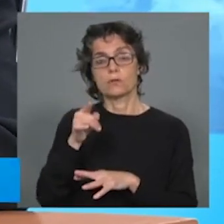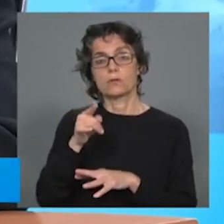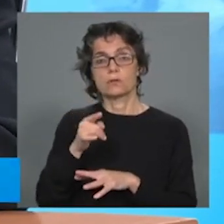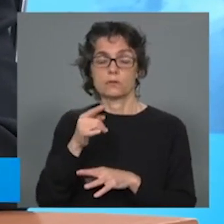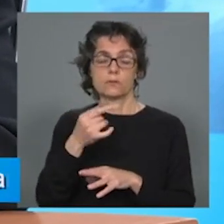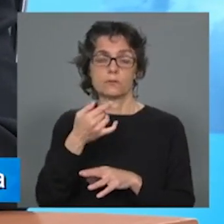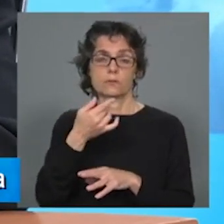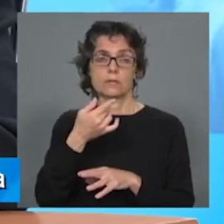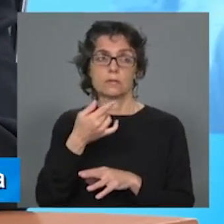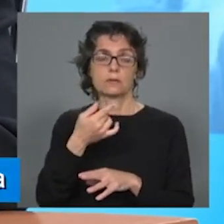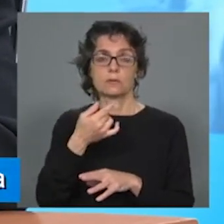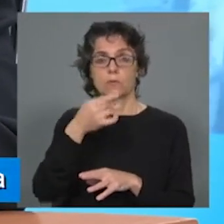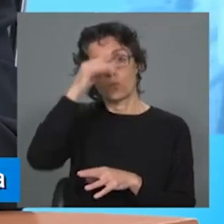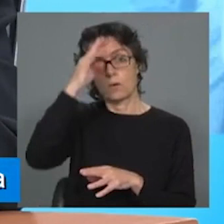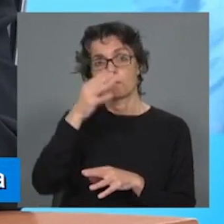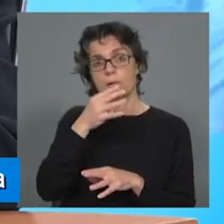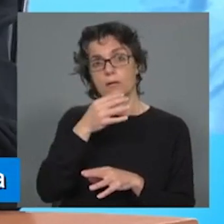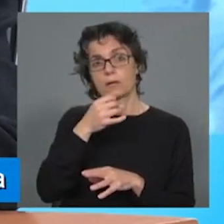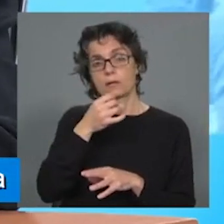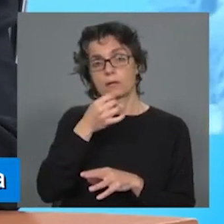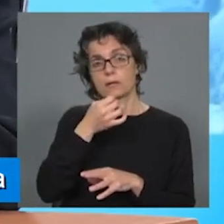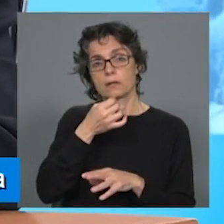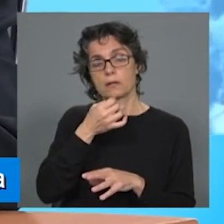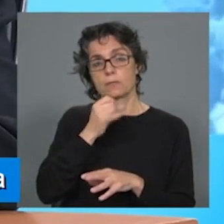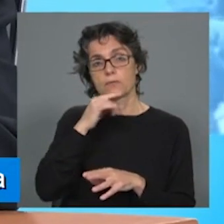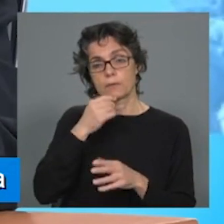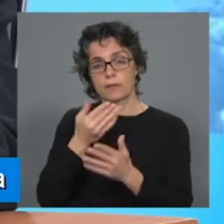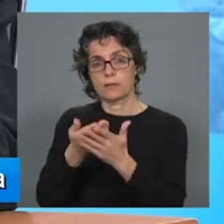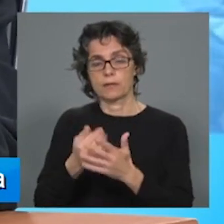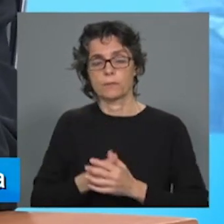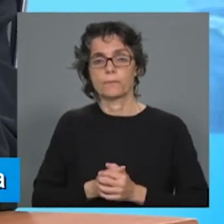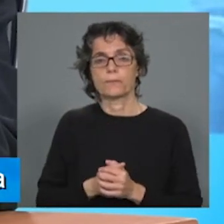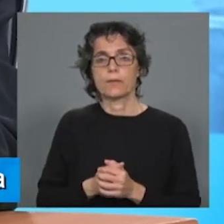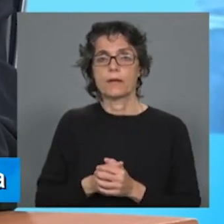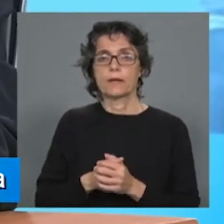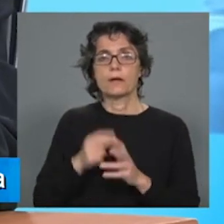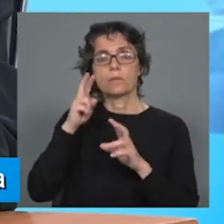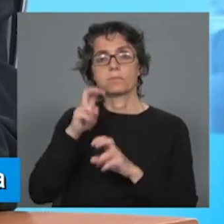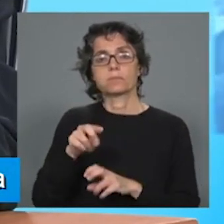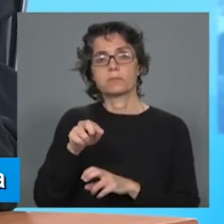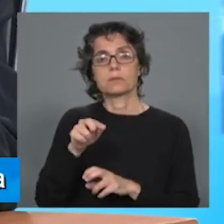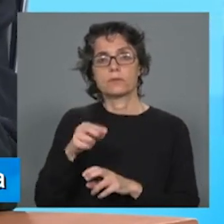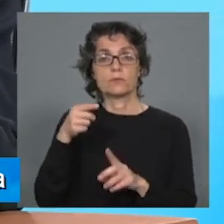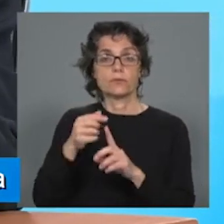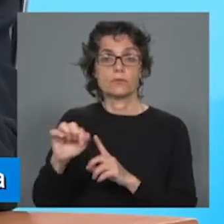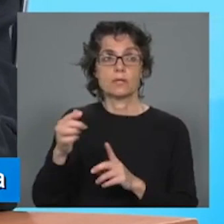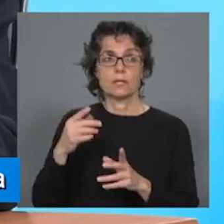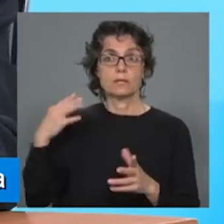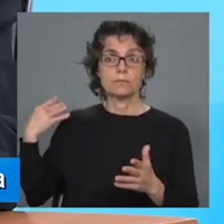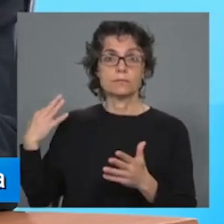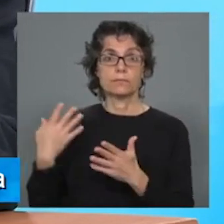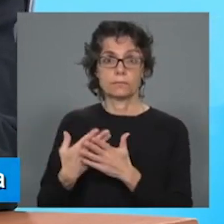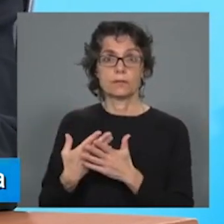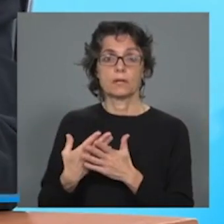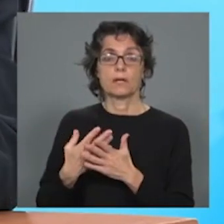Francisco. Portanto, é perceber o que é que estes anos 3 anos? 4? Sim, da Amós Letícia.